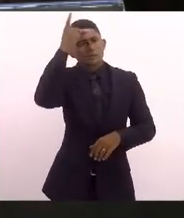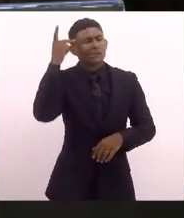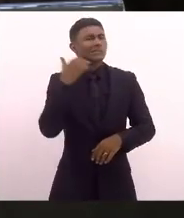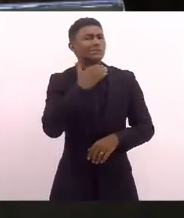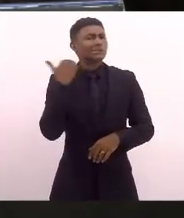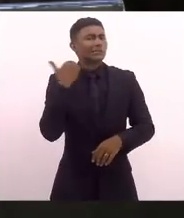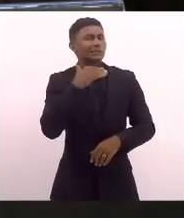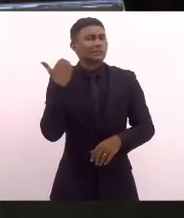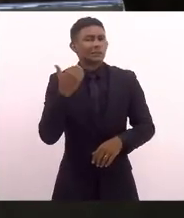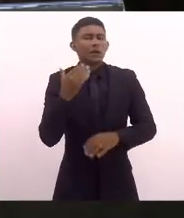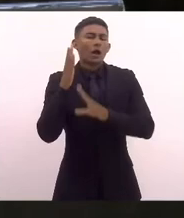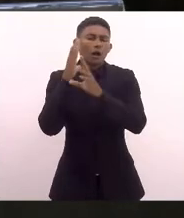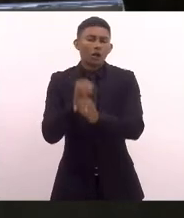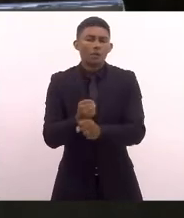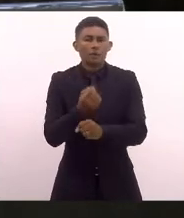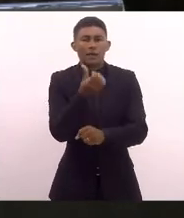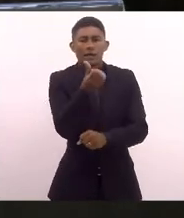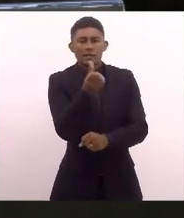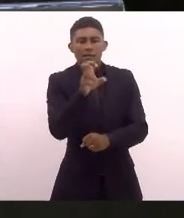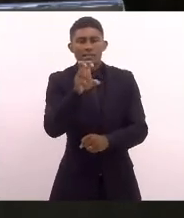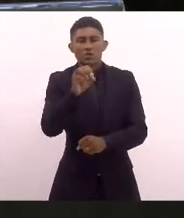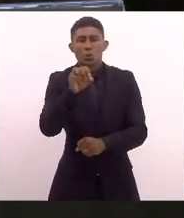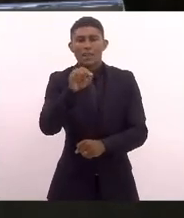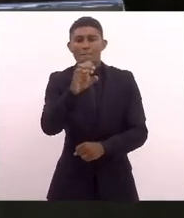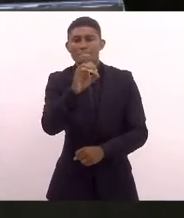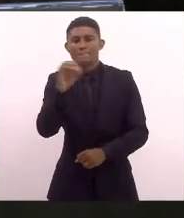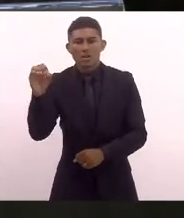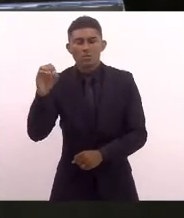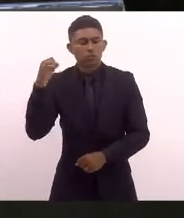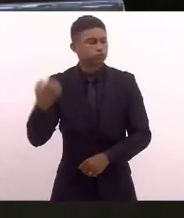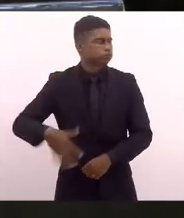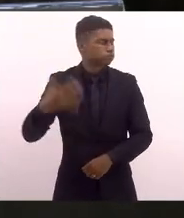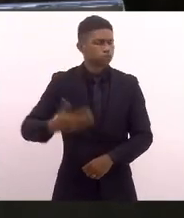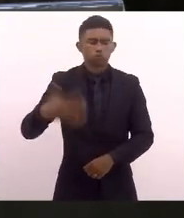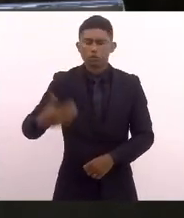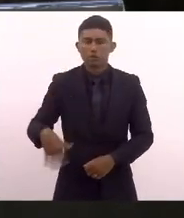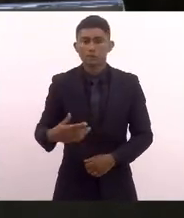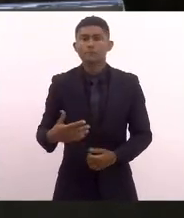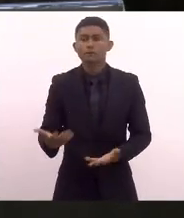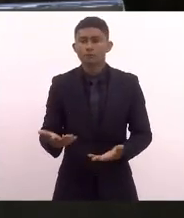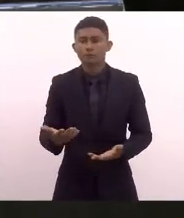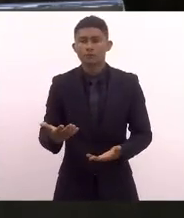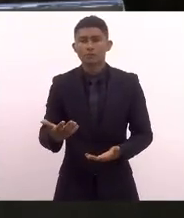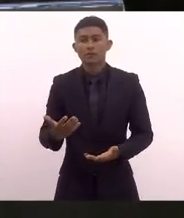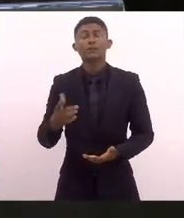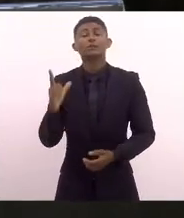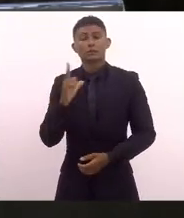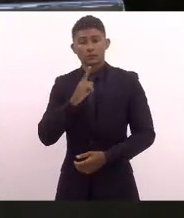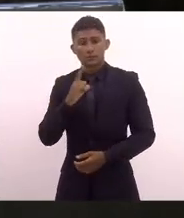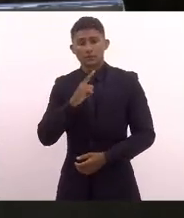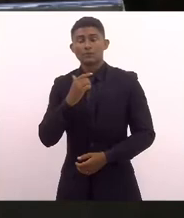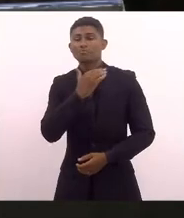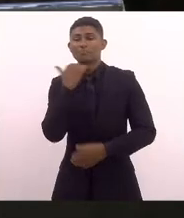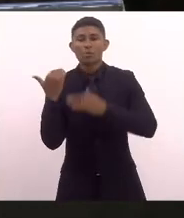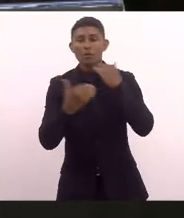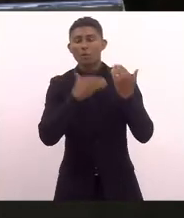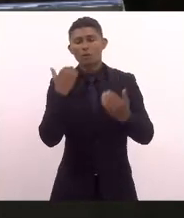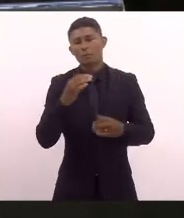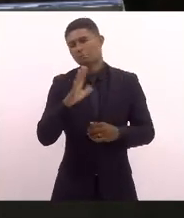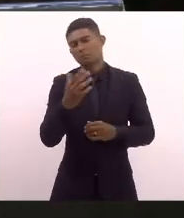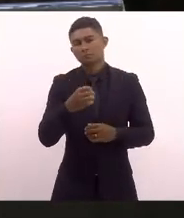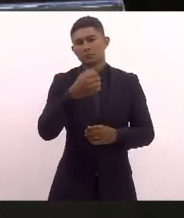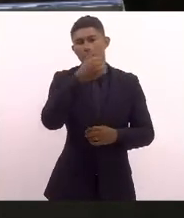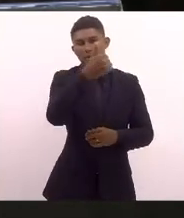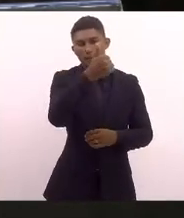é muito cruel. Para vocês terem uma ideia, nós morremos mais de 1.000 pessoas, quase